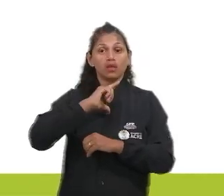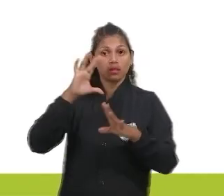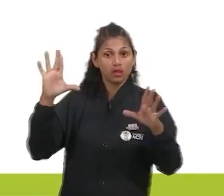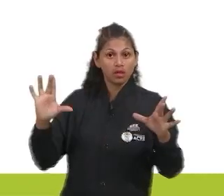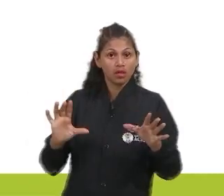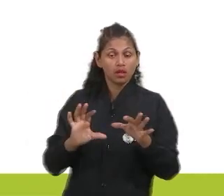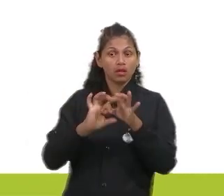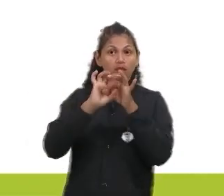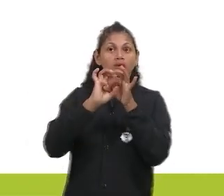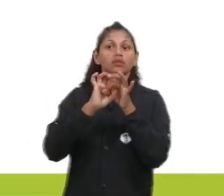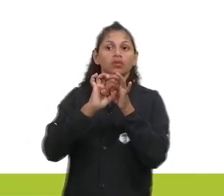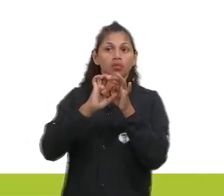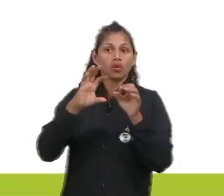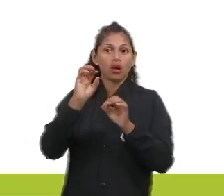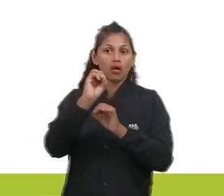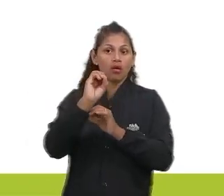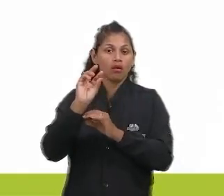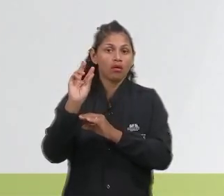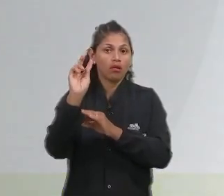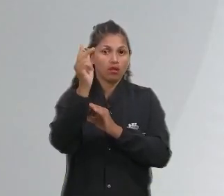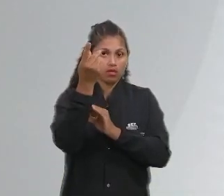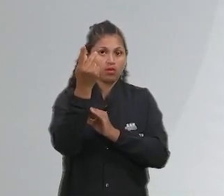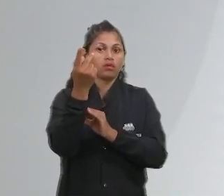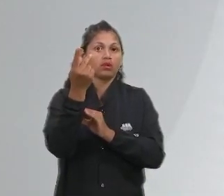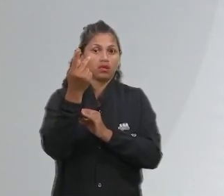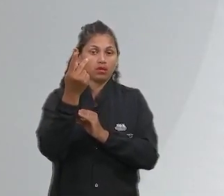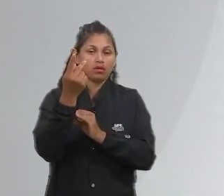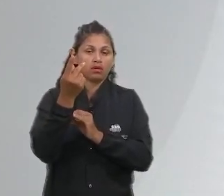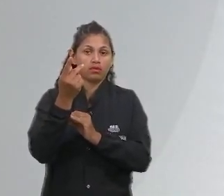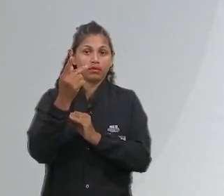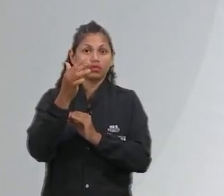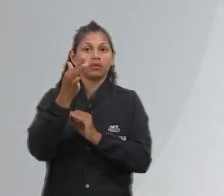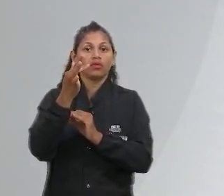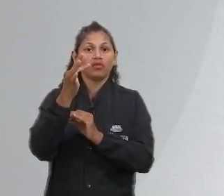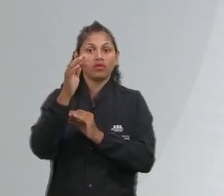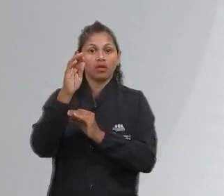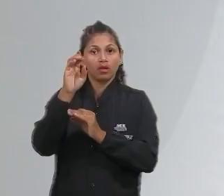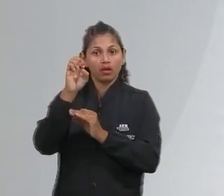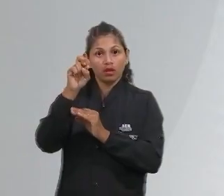uma hidroxila. Então, fenol.